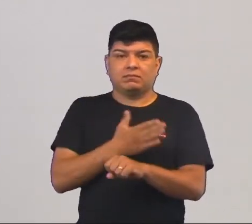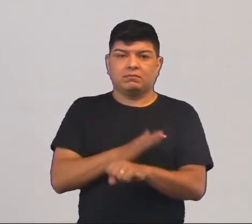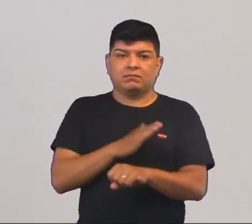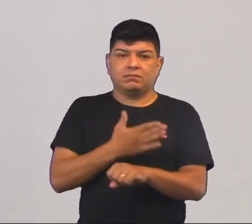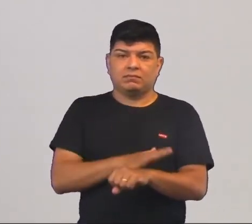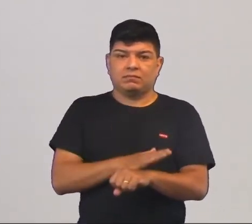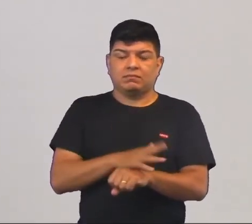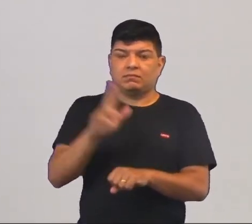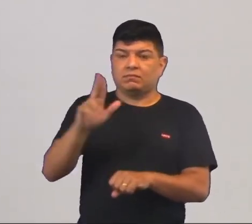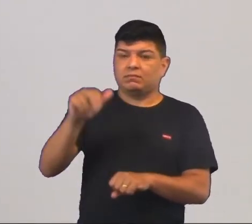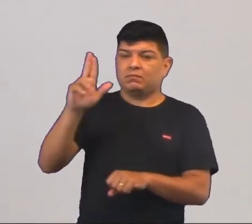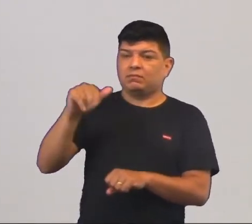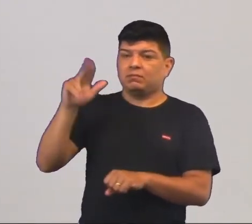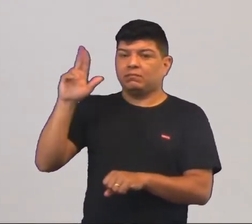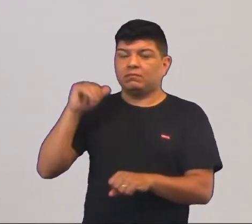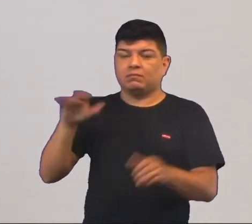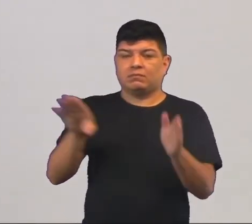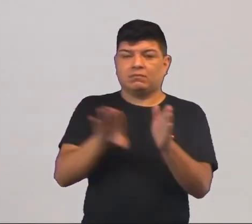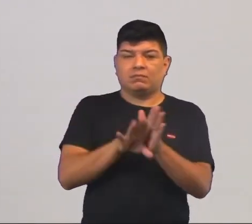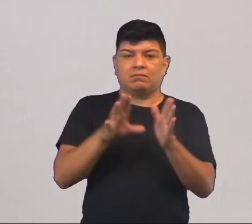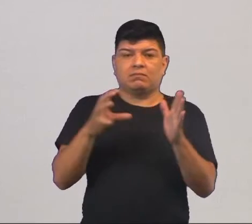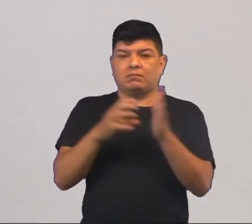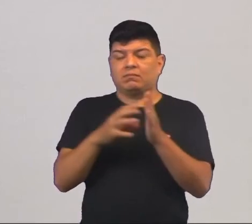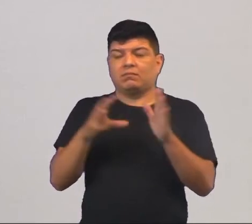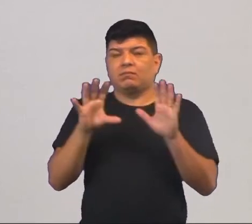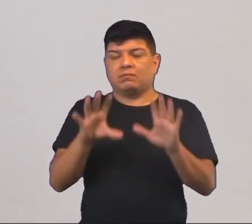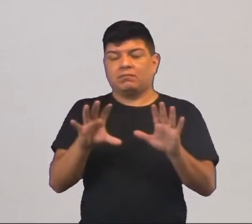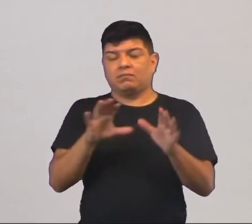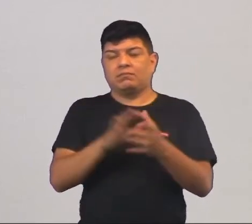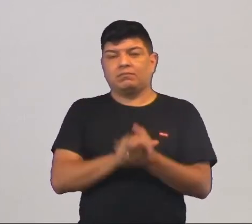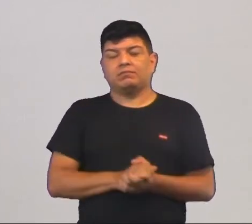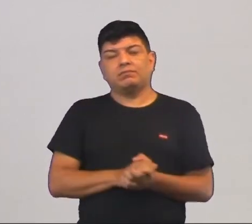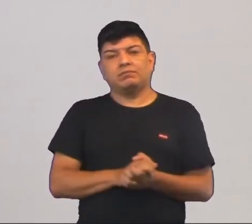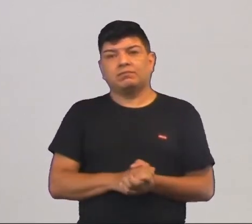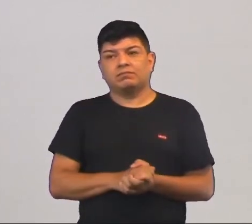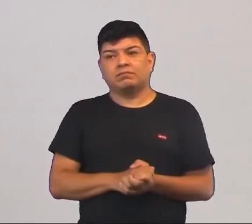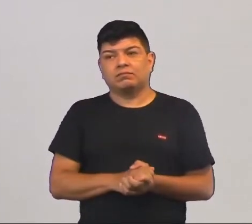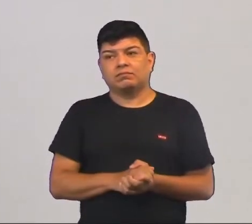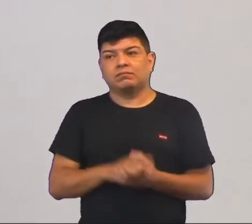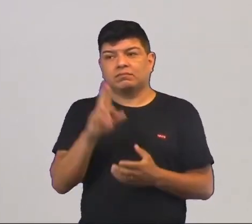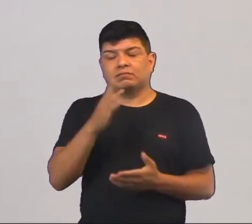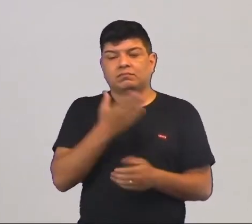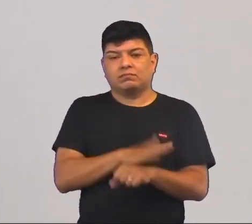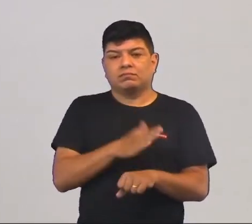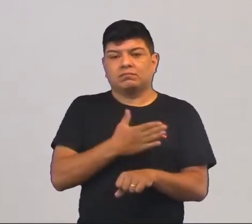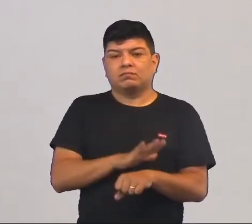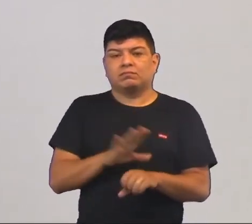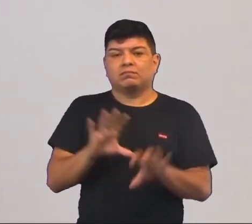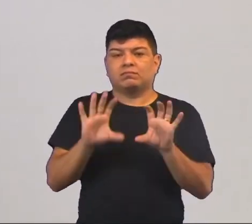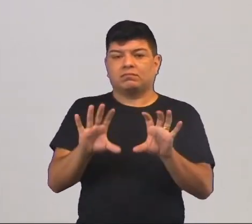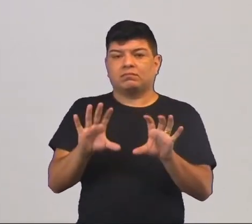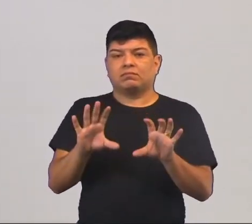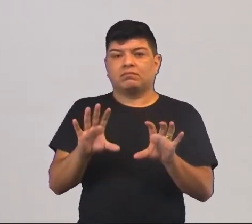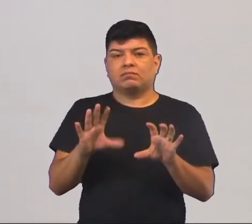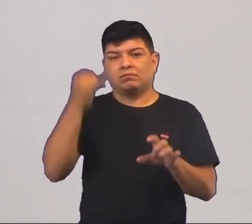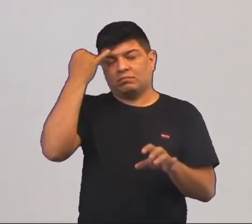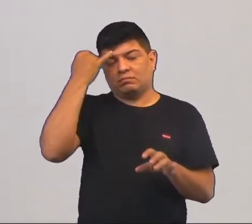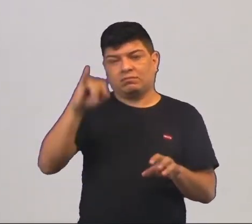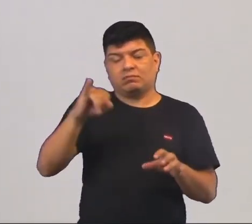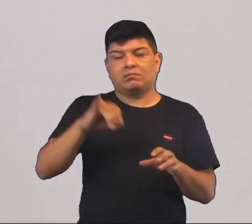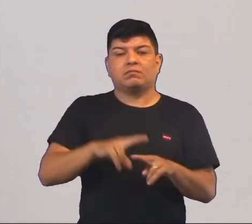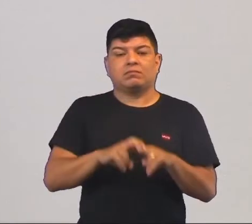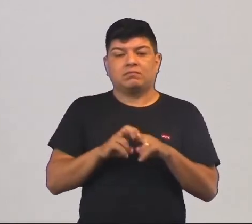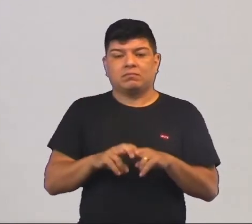prática, né, que nunca chegou efetivamente a ser colocado em prática da maneira como ele foi